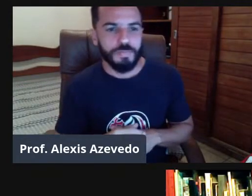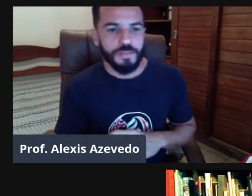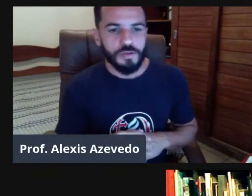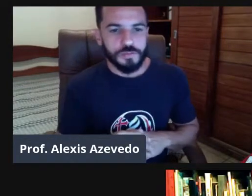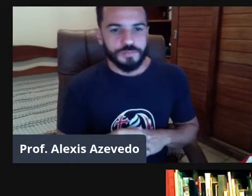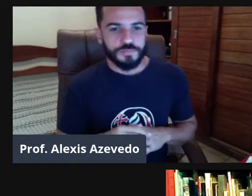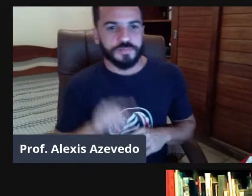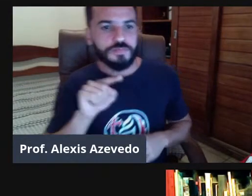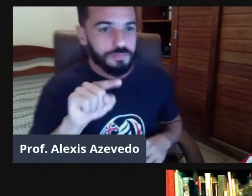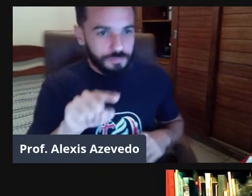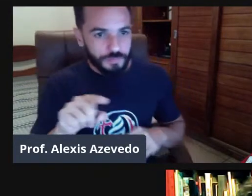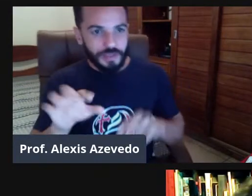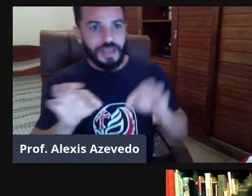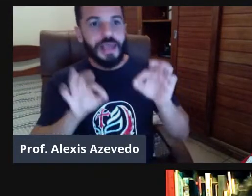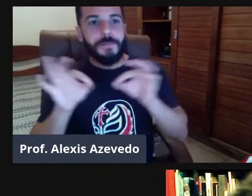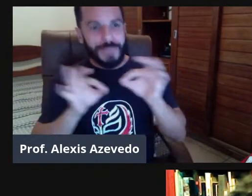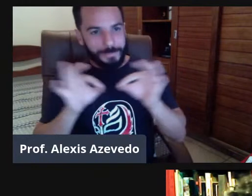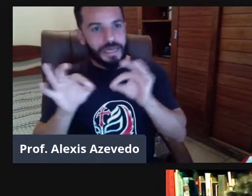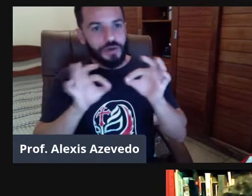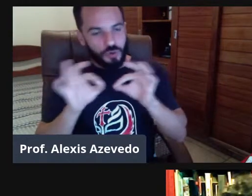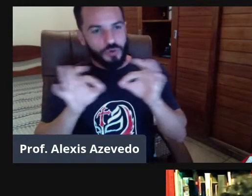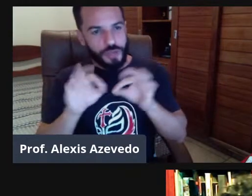Eu preparei um material, né,